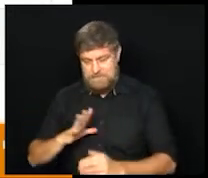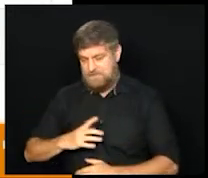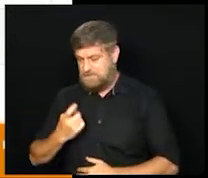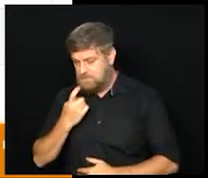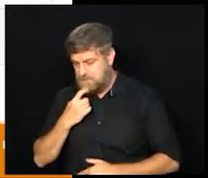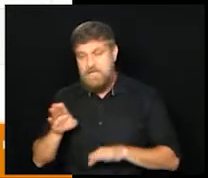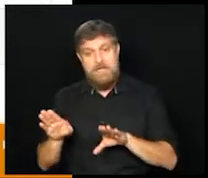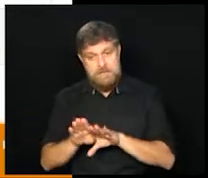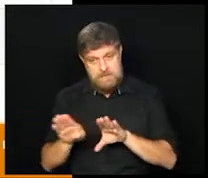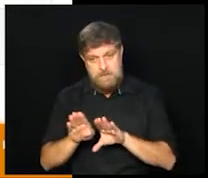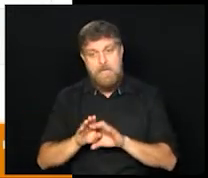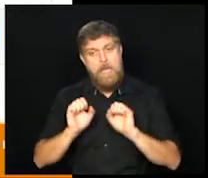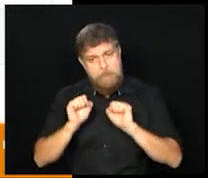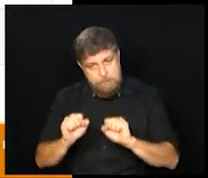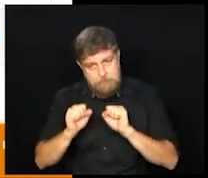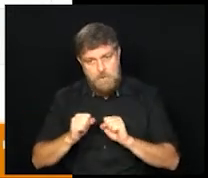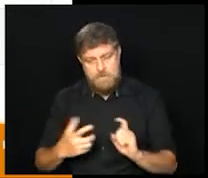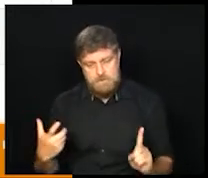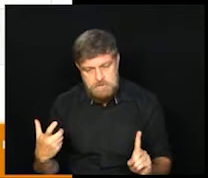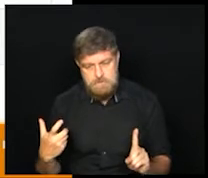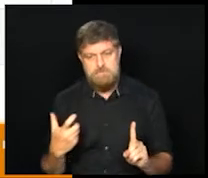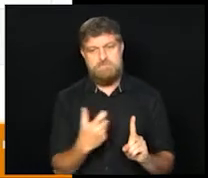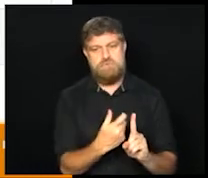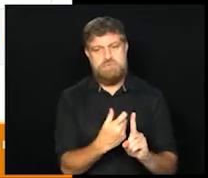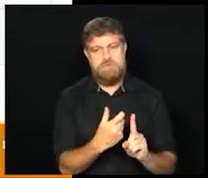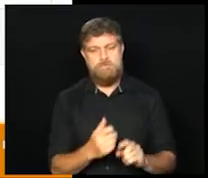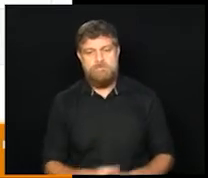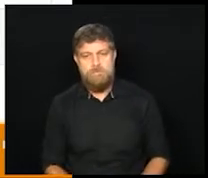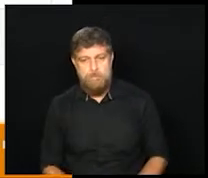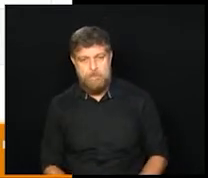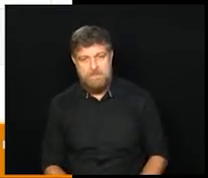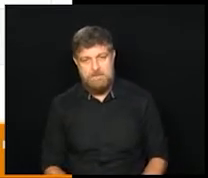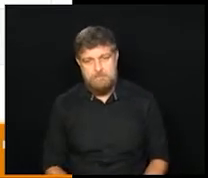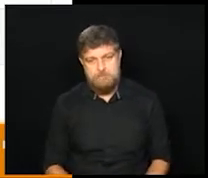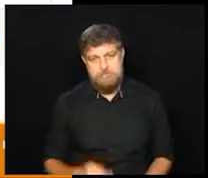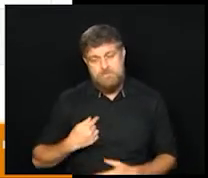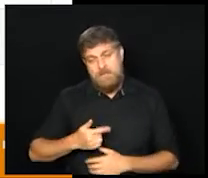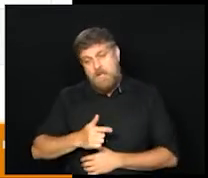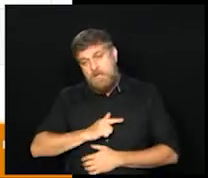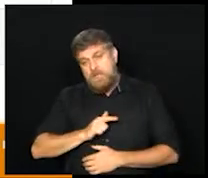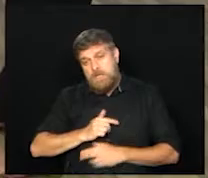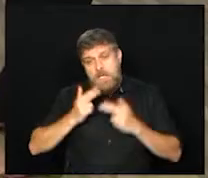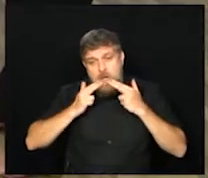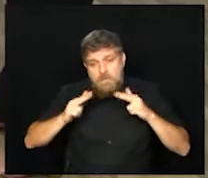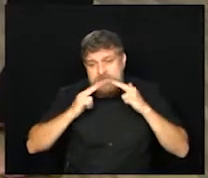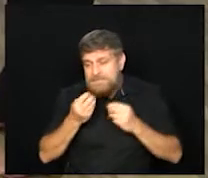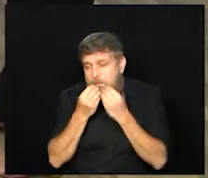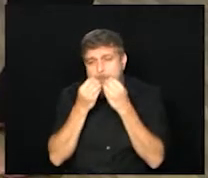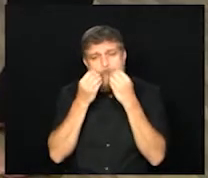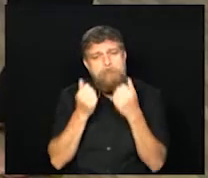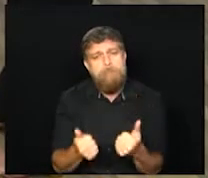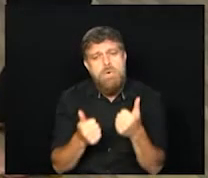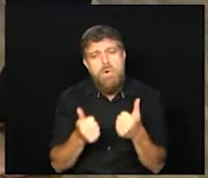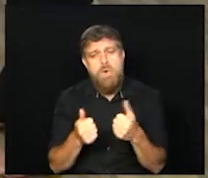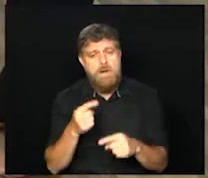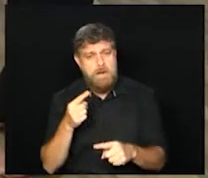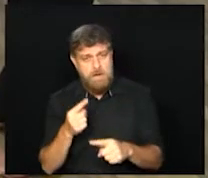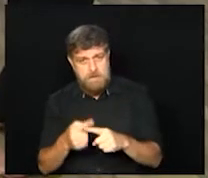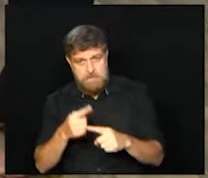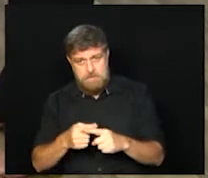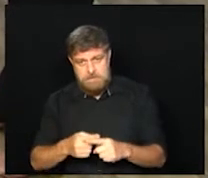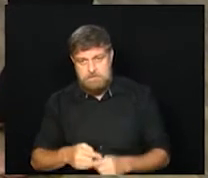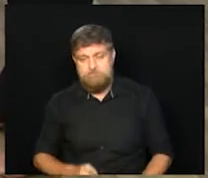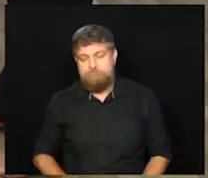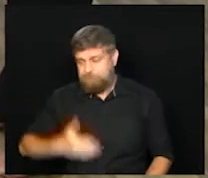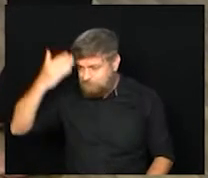também estão aptas a receber o imunizante. E a gente tem também uma boa notícia, porque foi